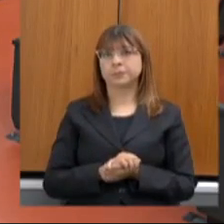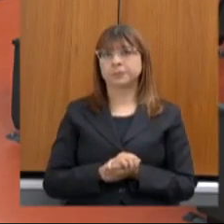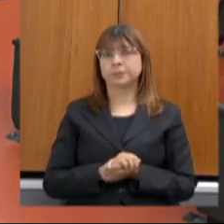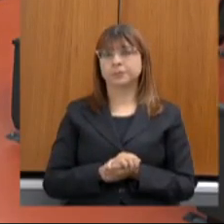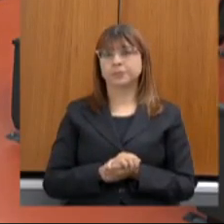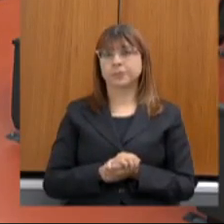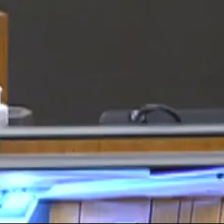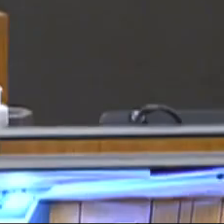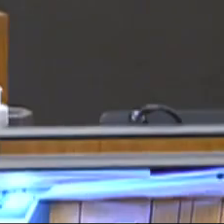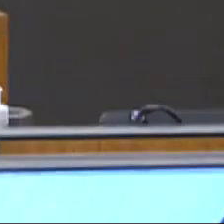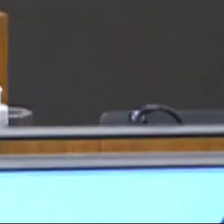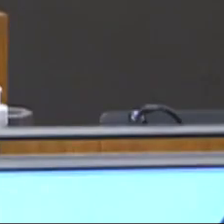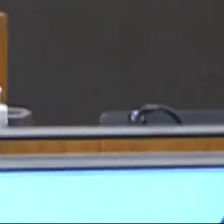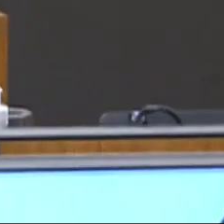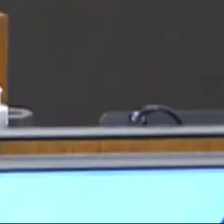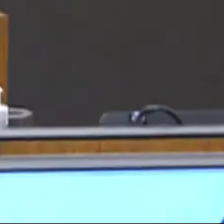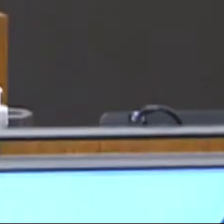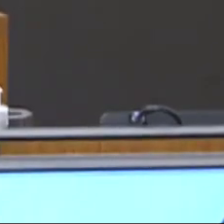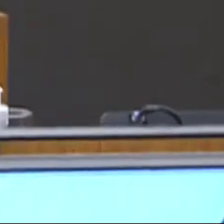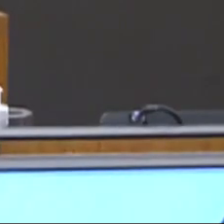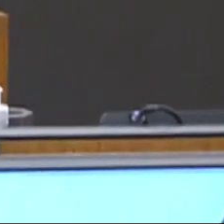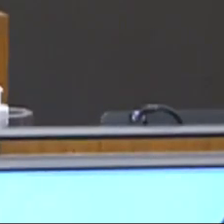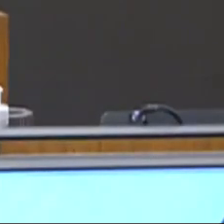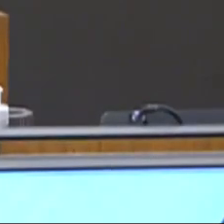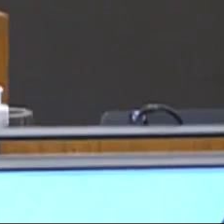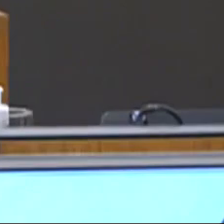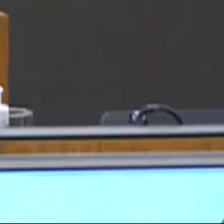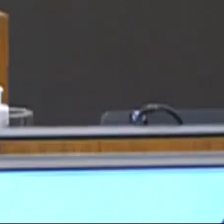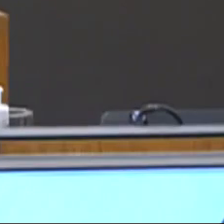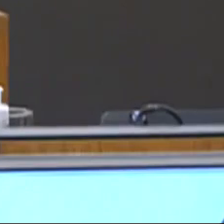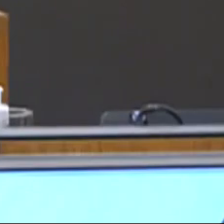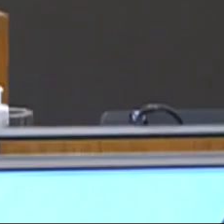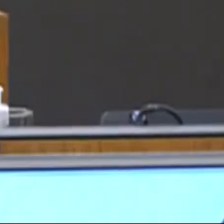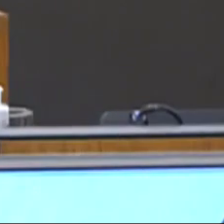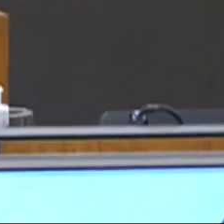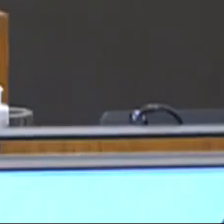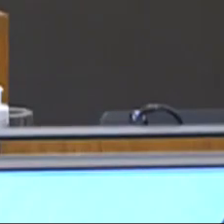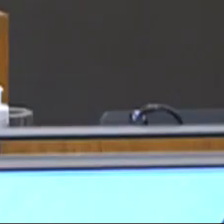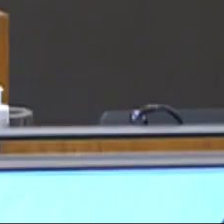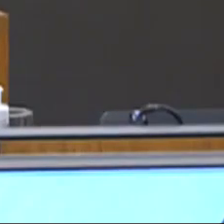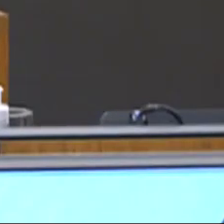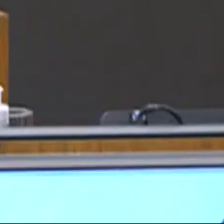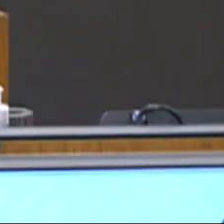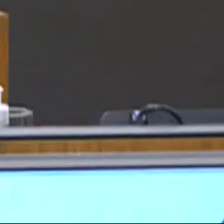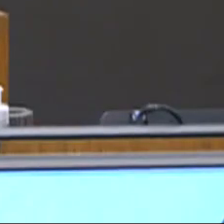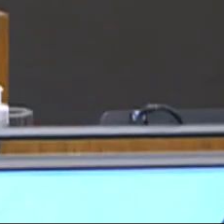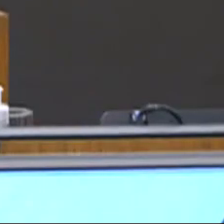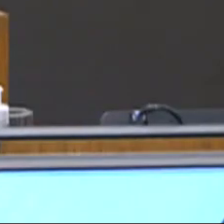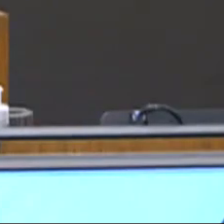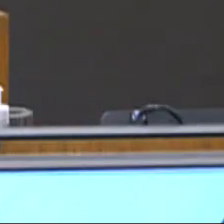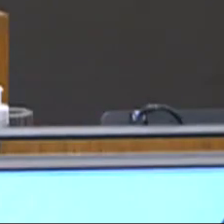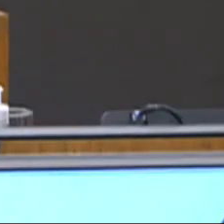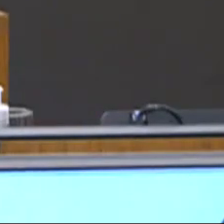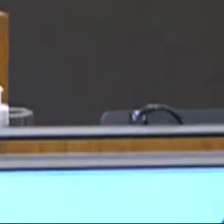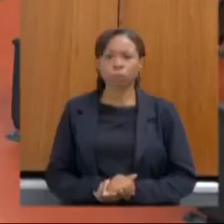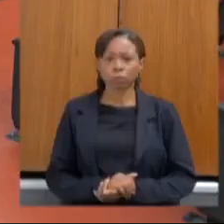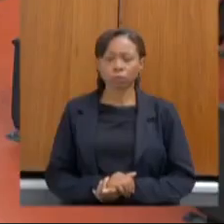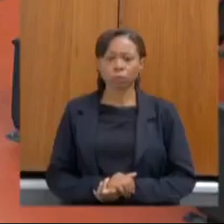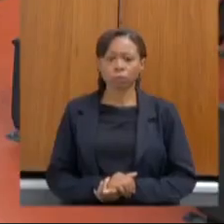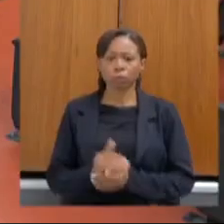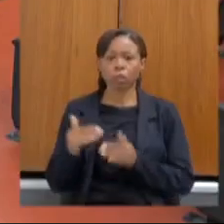não tem nem a minha fala aqui não vai ser nem sentido de fazer algum tipo de defesa é mais e sentido